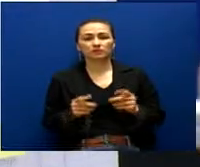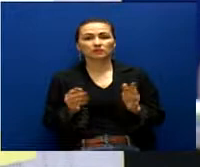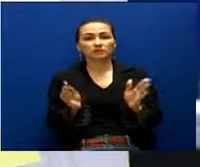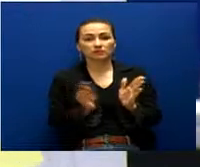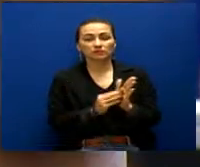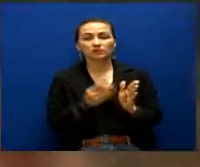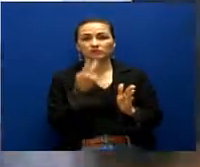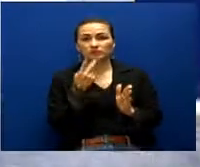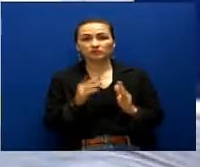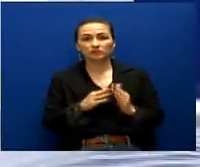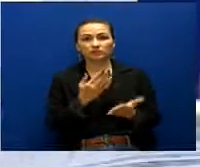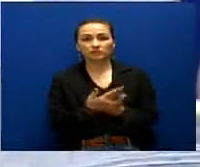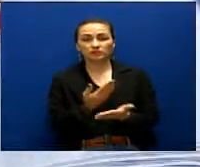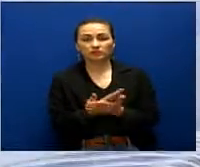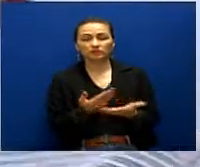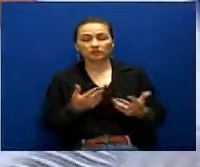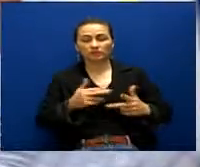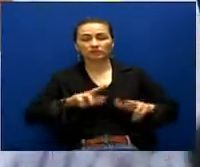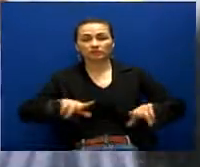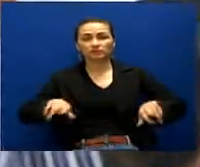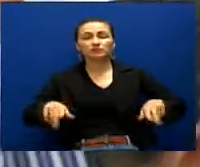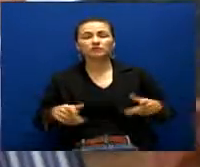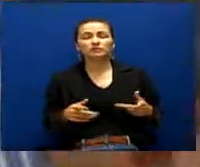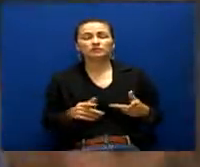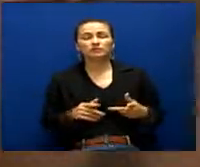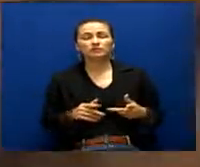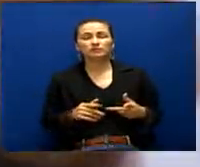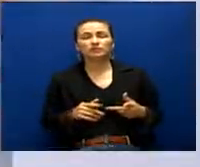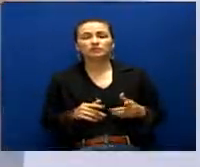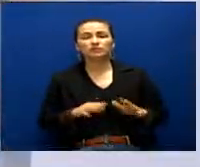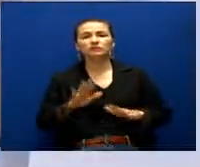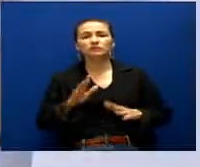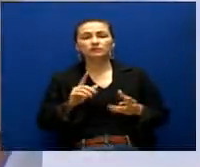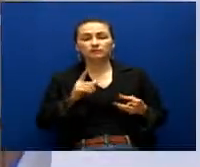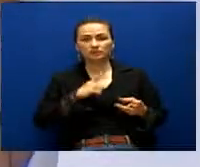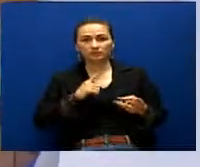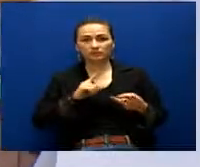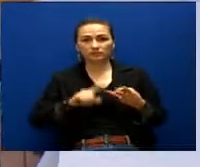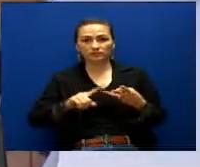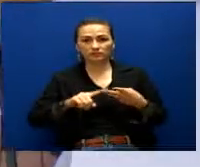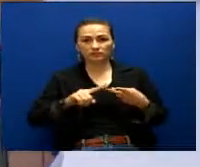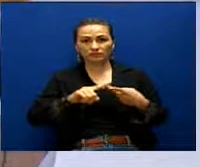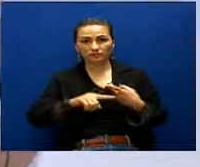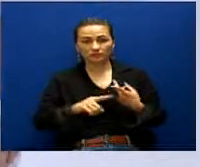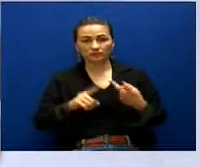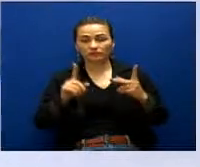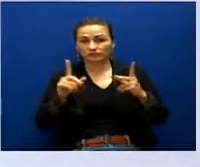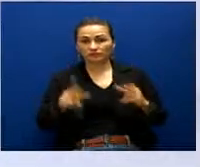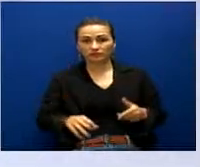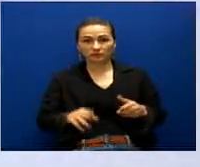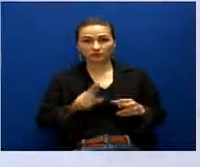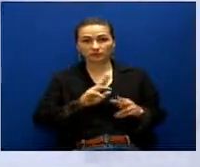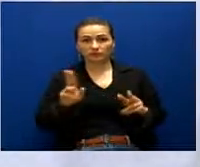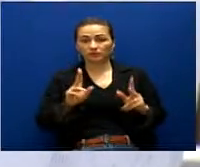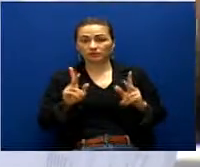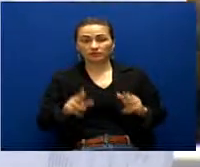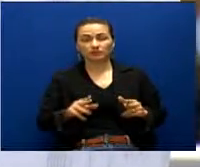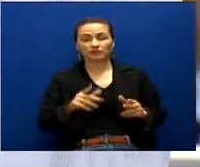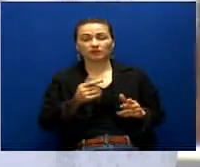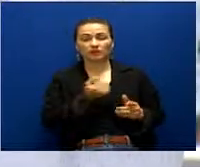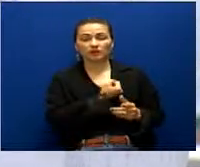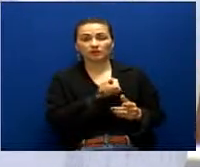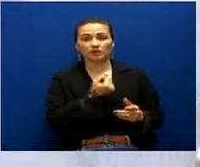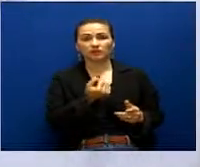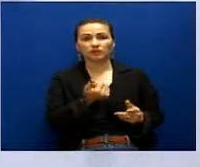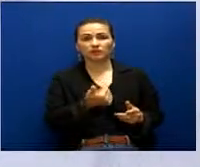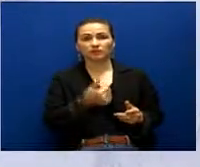e propriedades, mas não tem qual que é o. Tem três ações com o mesmo nome, e tem a 1002, que é a